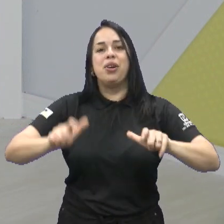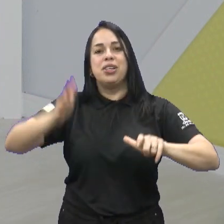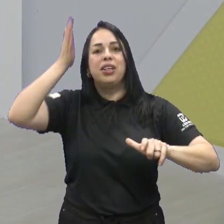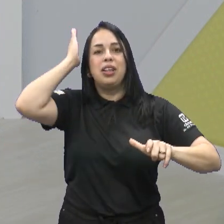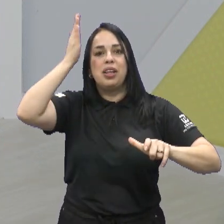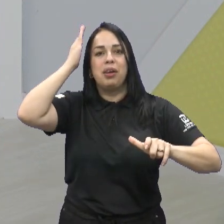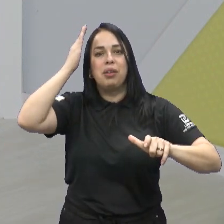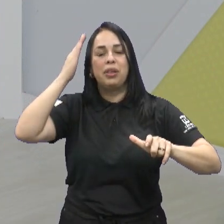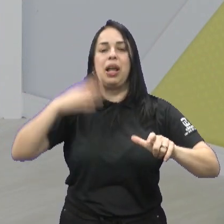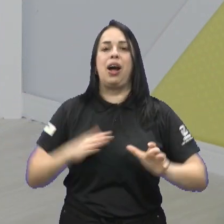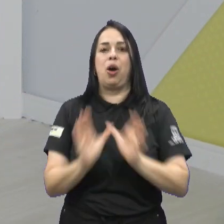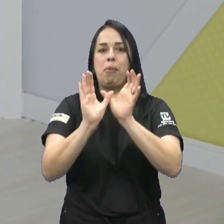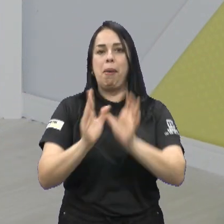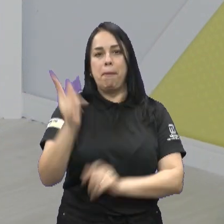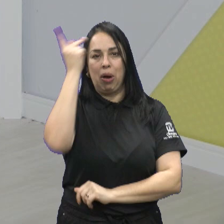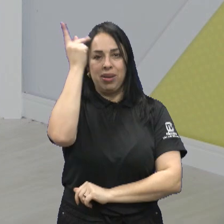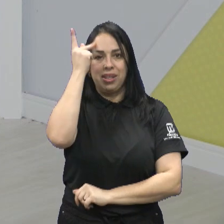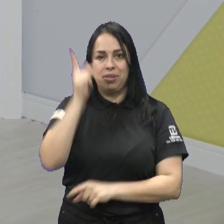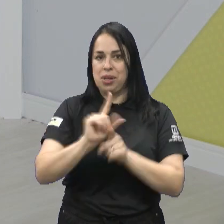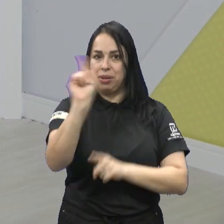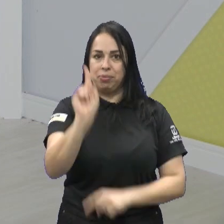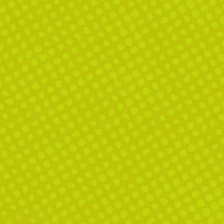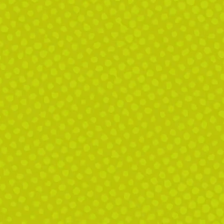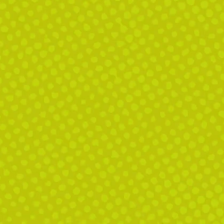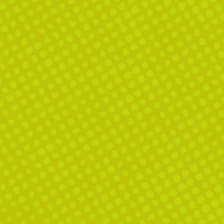da Copa Paulista. Não sai daí, já voltamos.